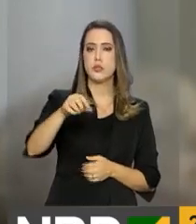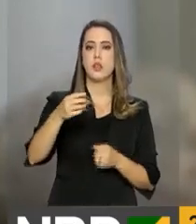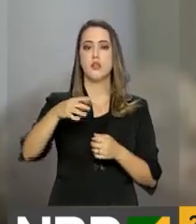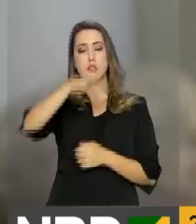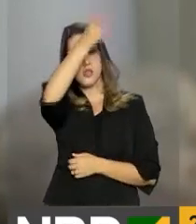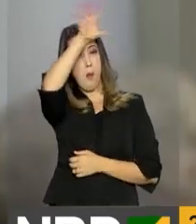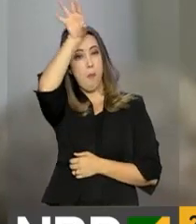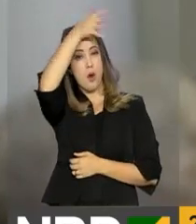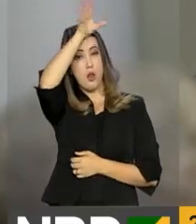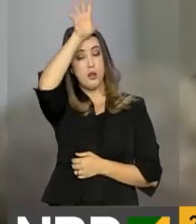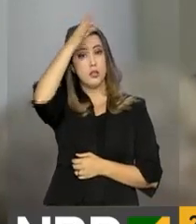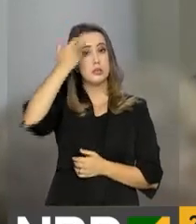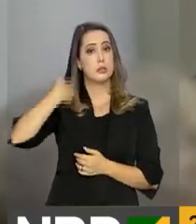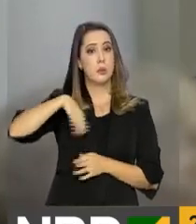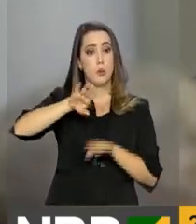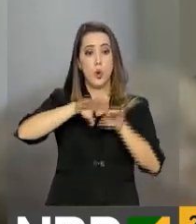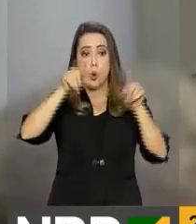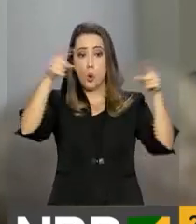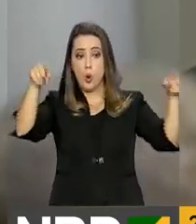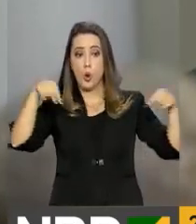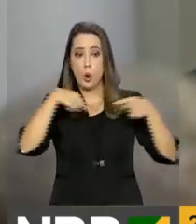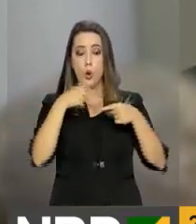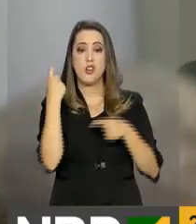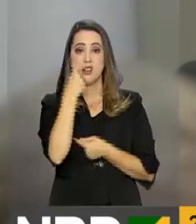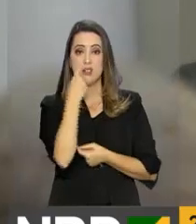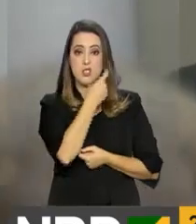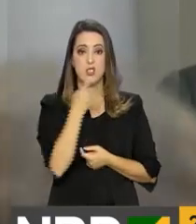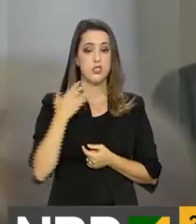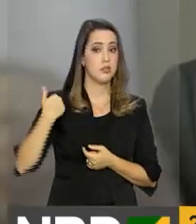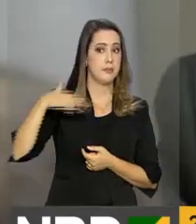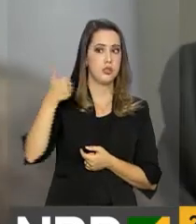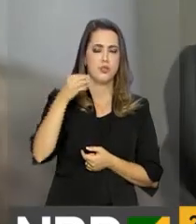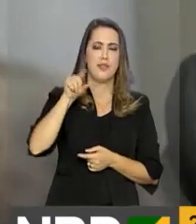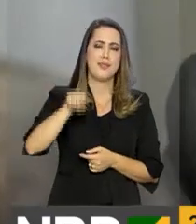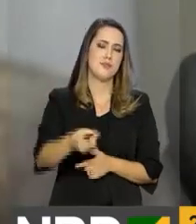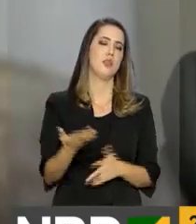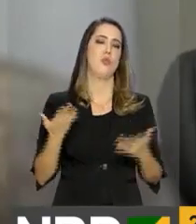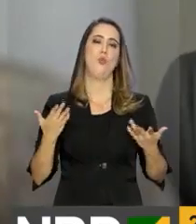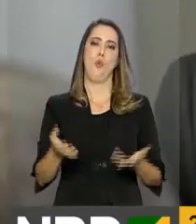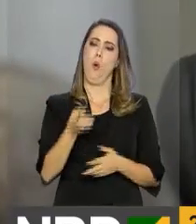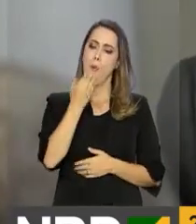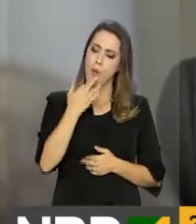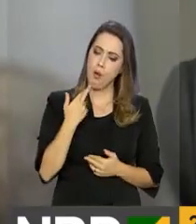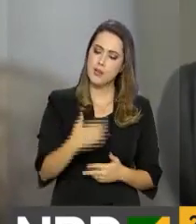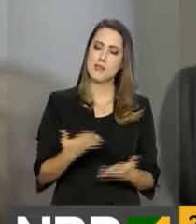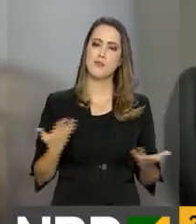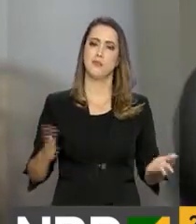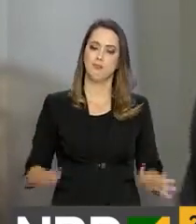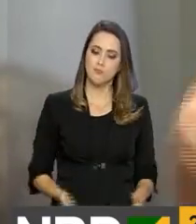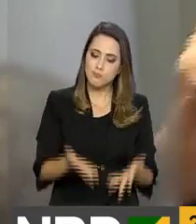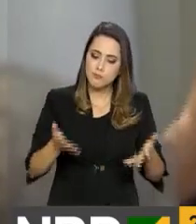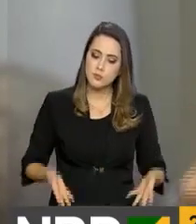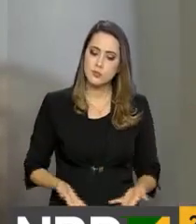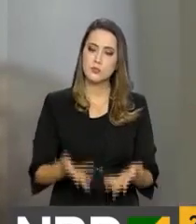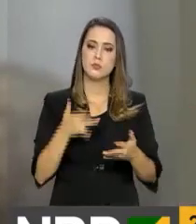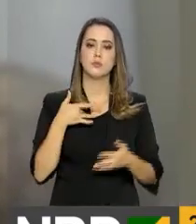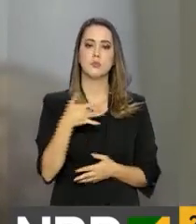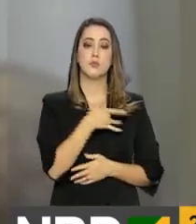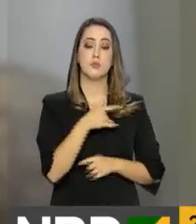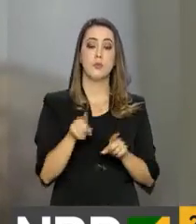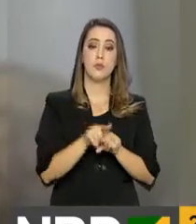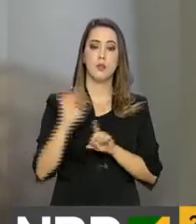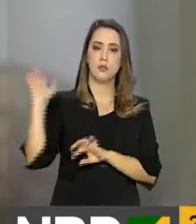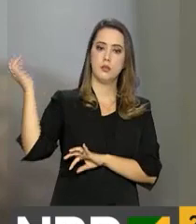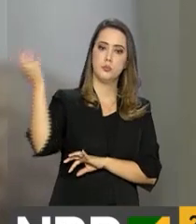odontológicos, mais 10 mil gabinetes odontológicos, etc. Ou seja, uma boa produtividade também na área da saúde, até mesmo no meio ambiente.